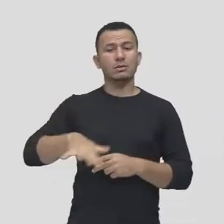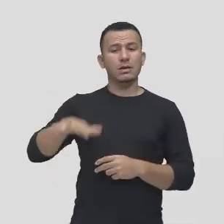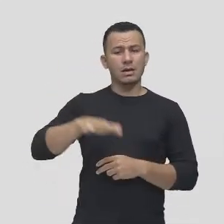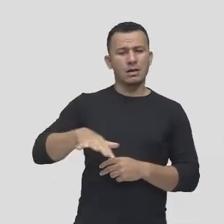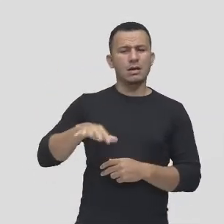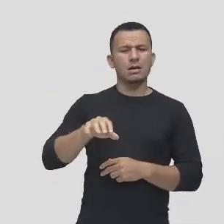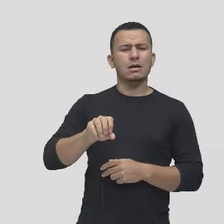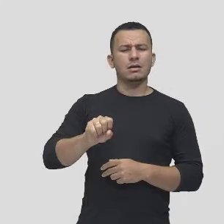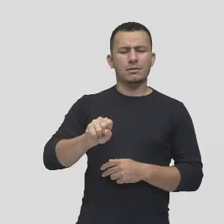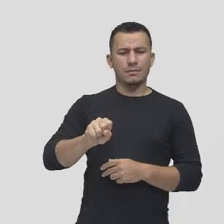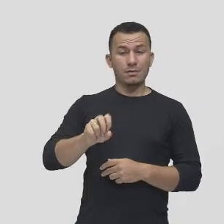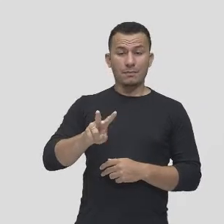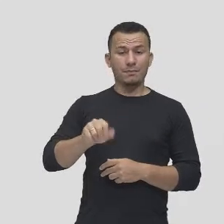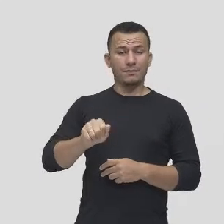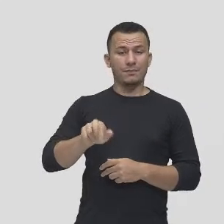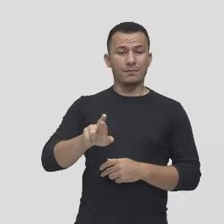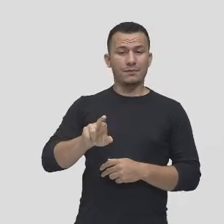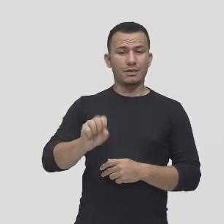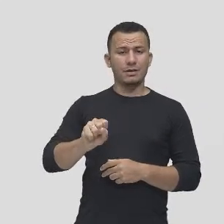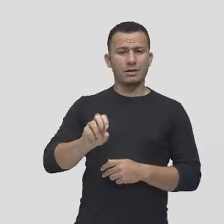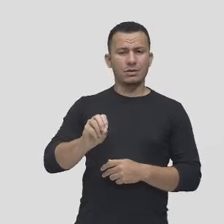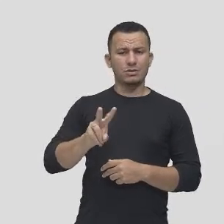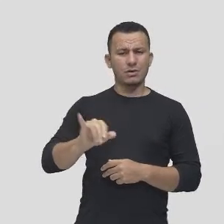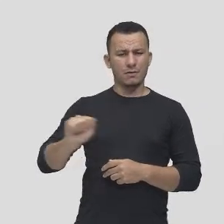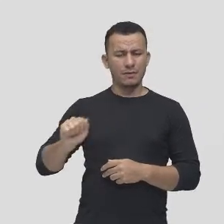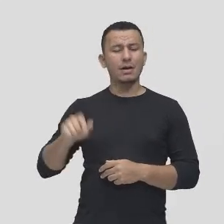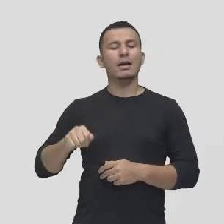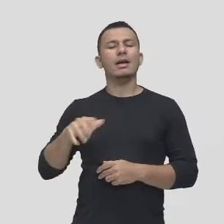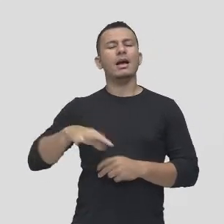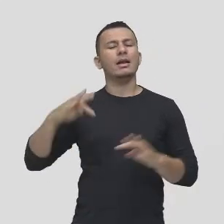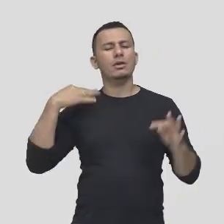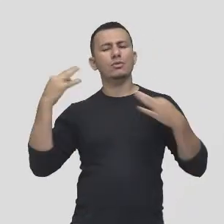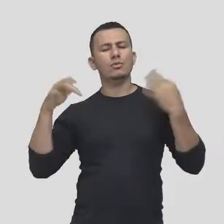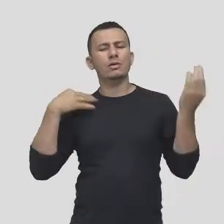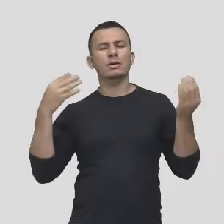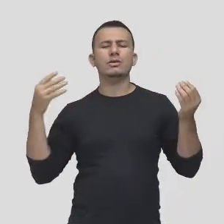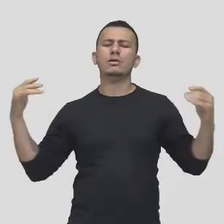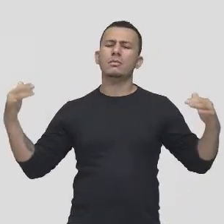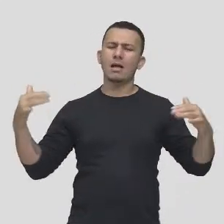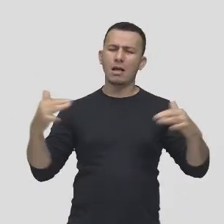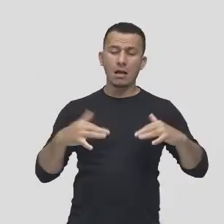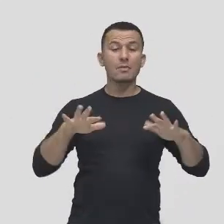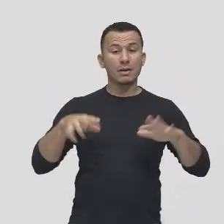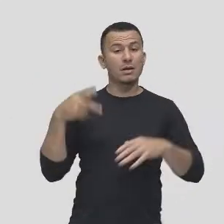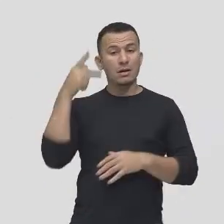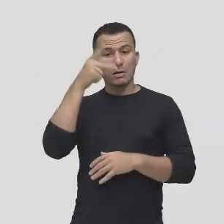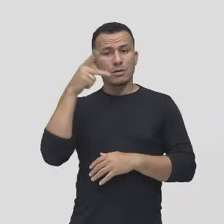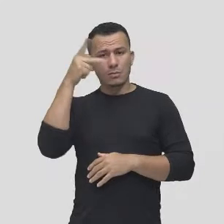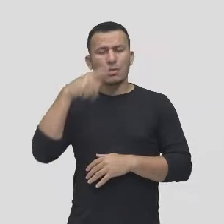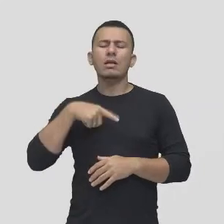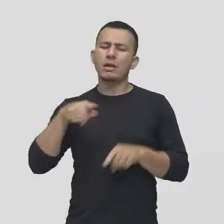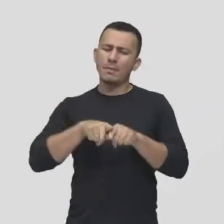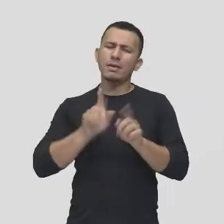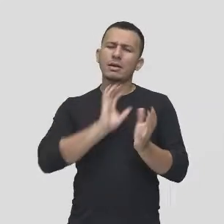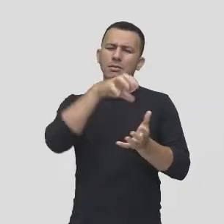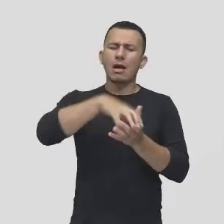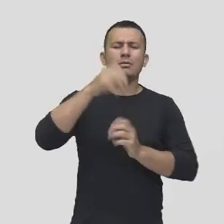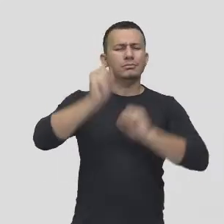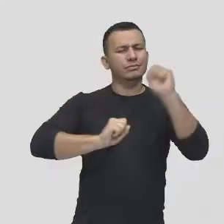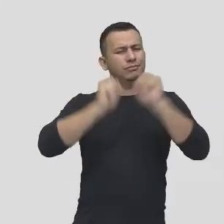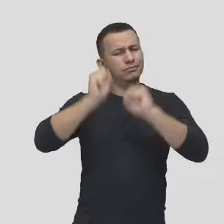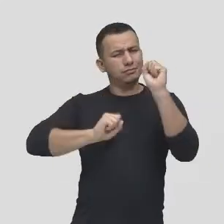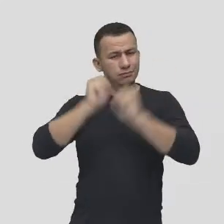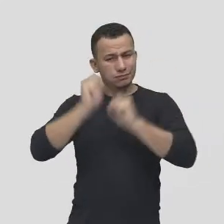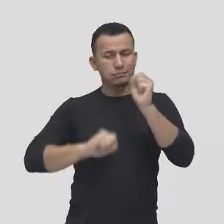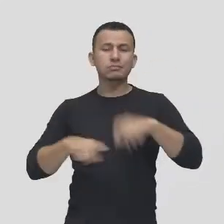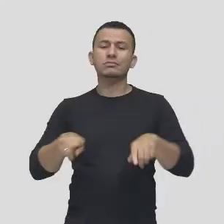da Poznânia, são áreas turísticas, né, do território da Polônia, mas a Polônia é uma área que é muito industrializada, né?